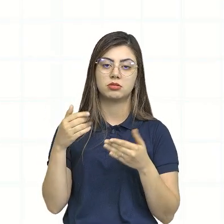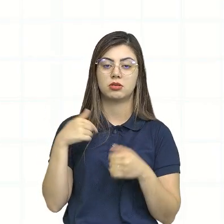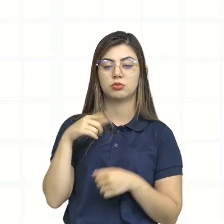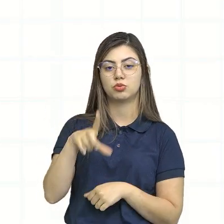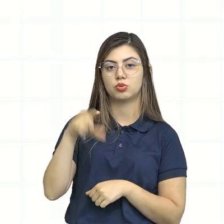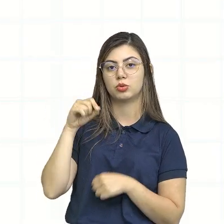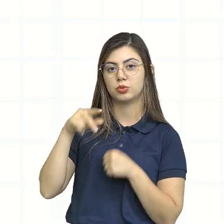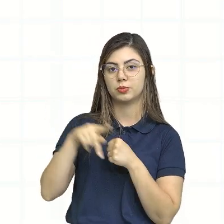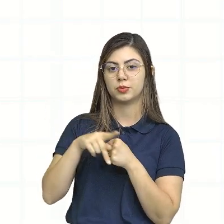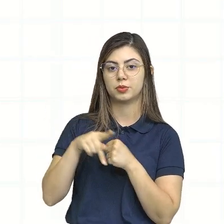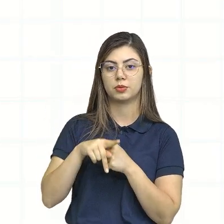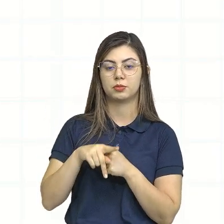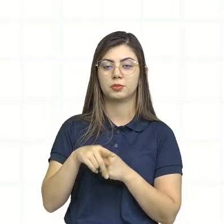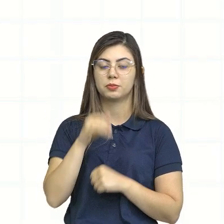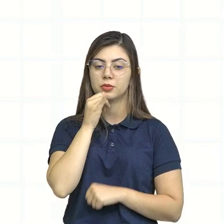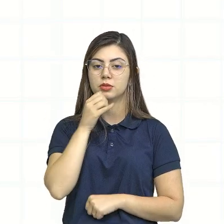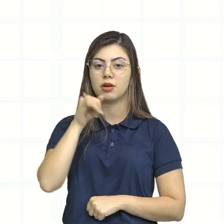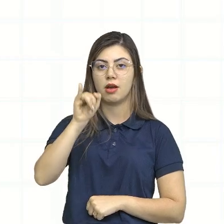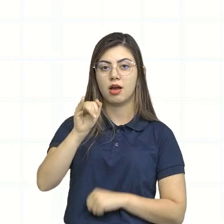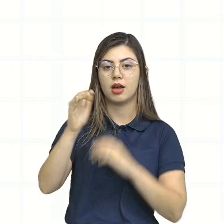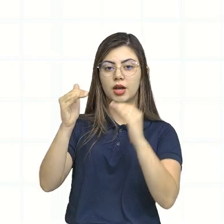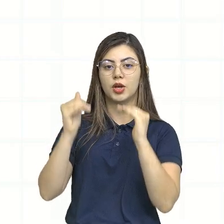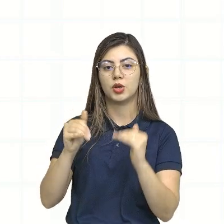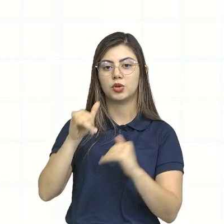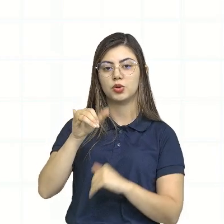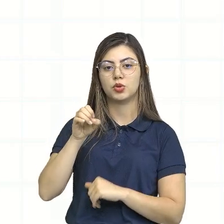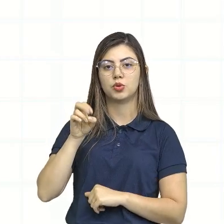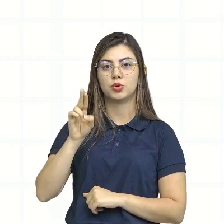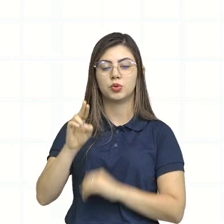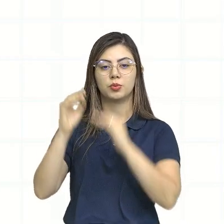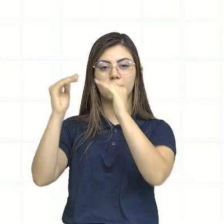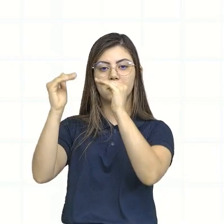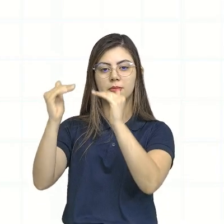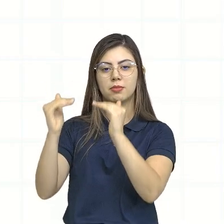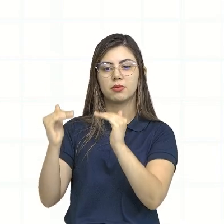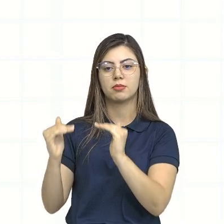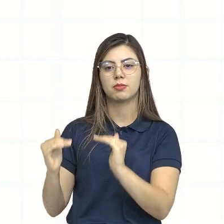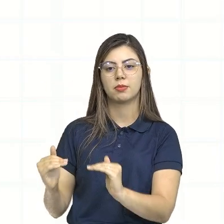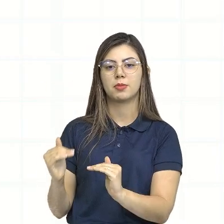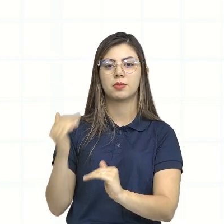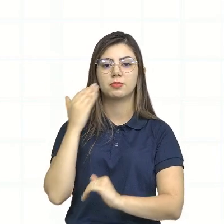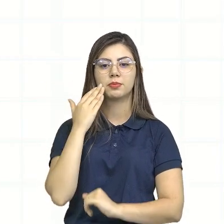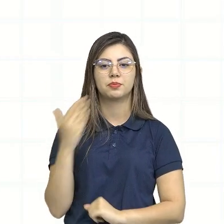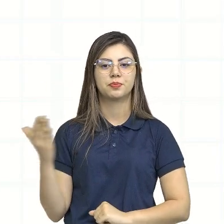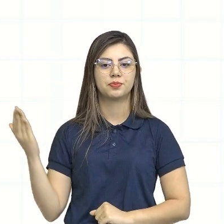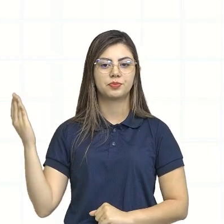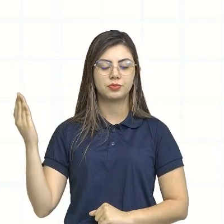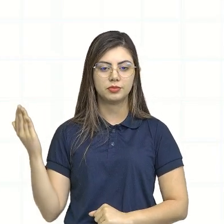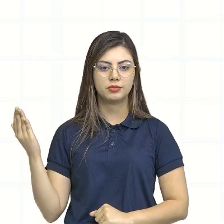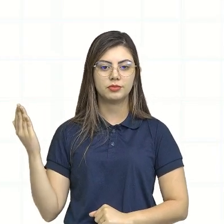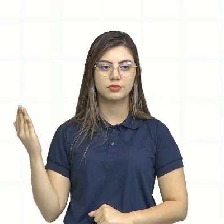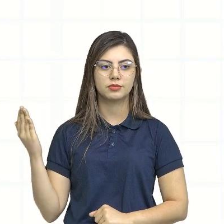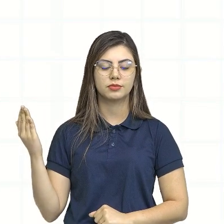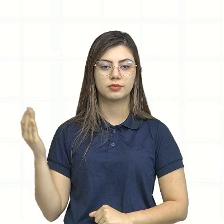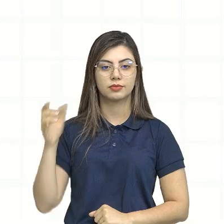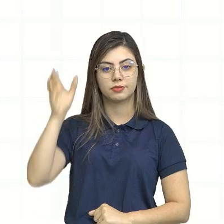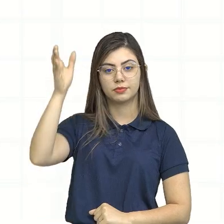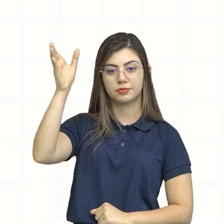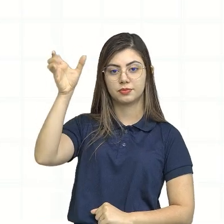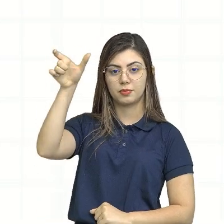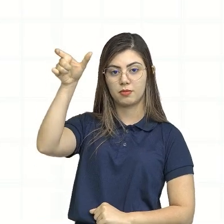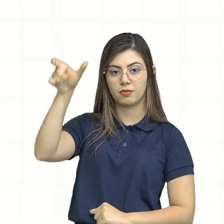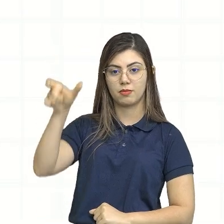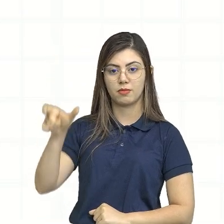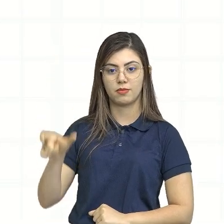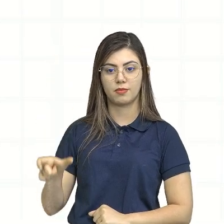sujeitos, tá bom? I, you, he, she, it, you, we, they. Então, essas aqui, gente, essas